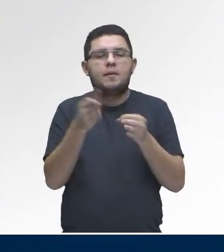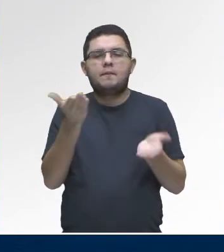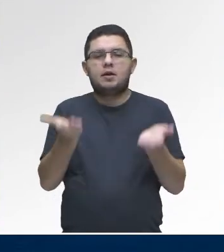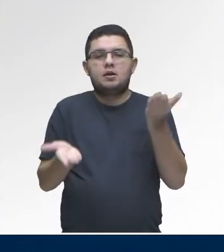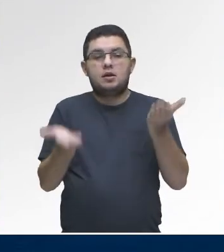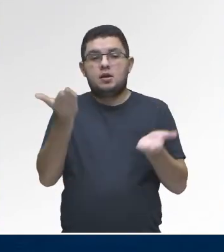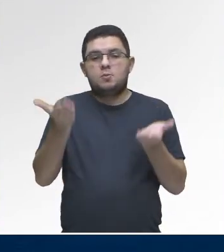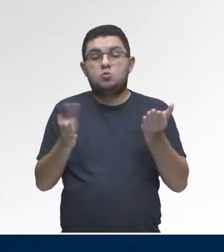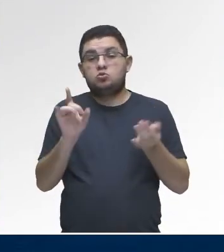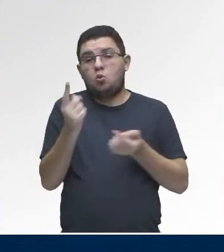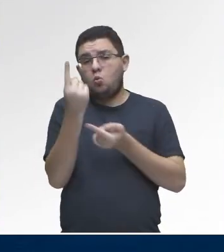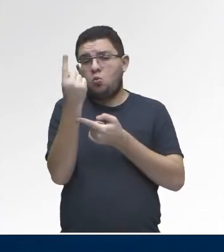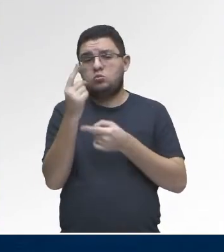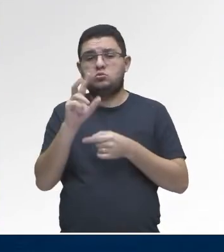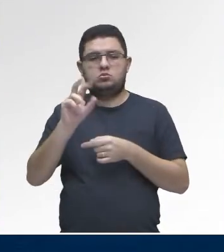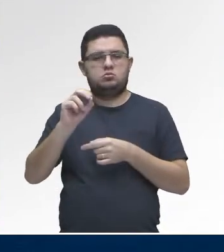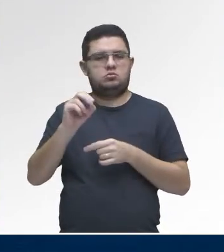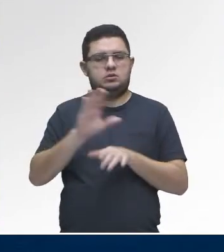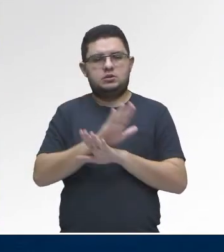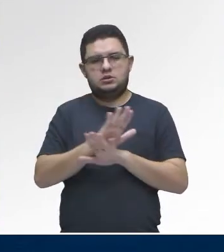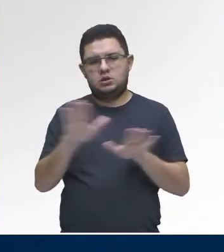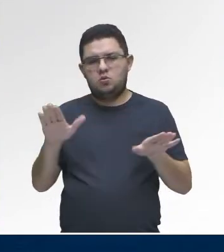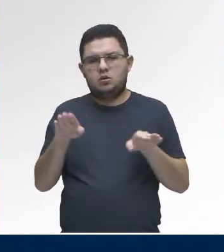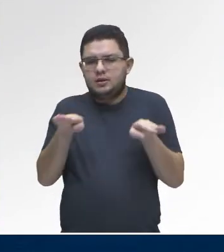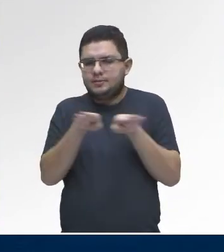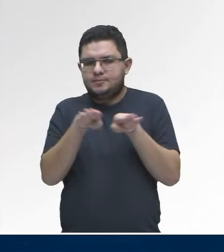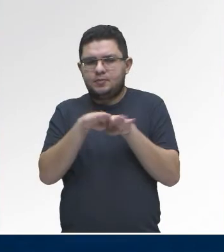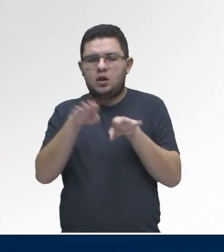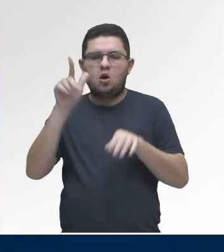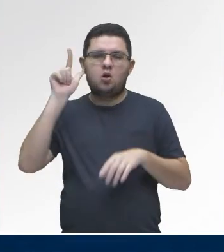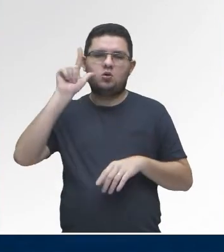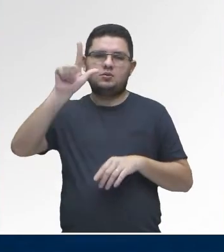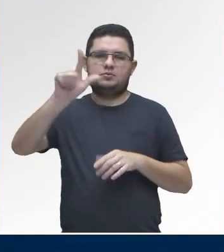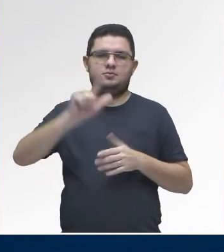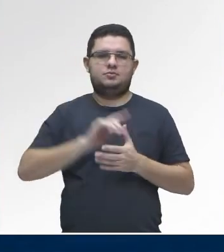ele não vai satisfazer a minha igualdade.